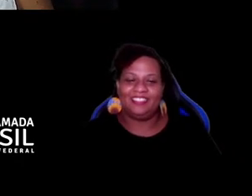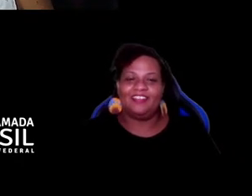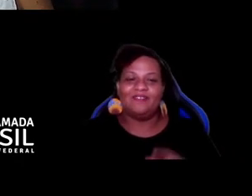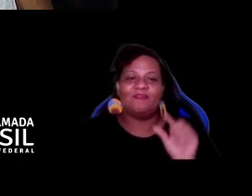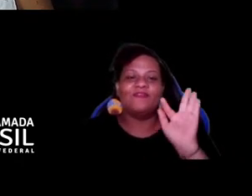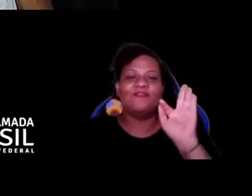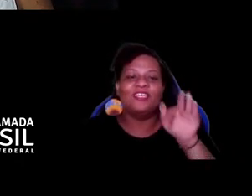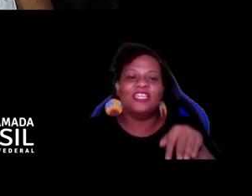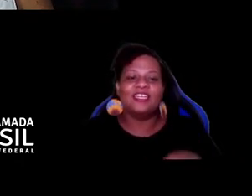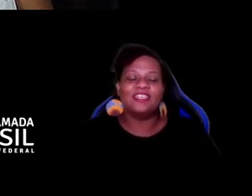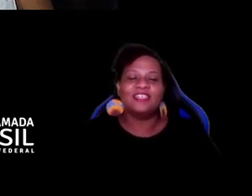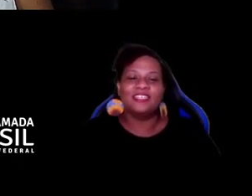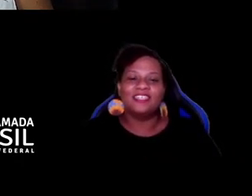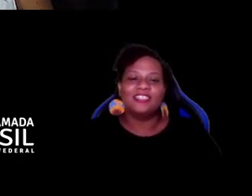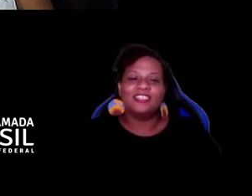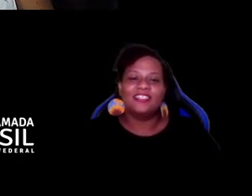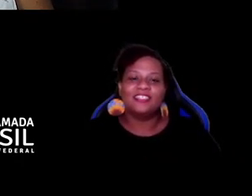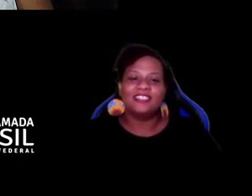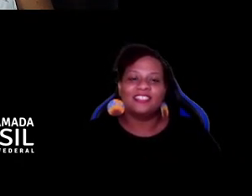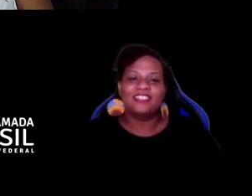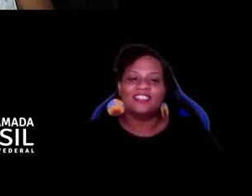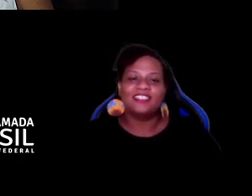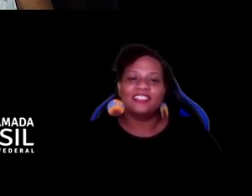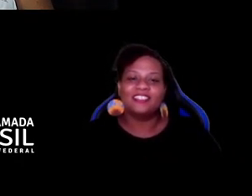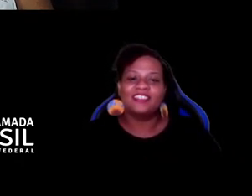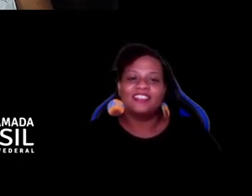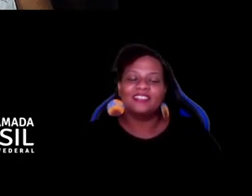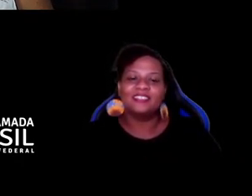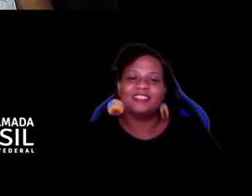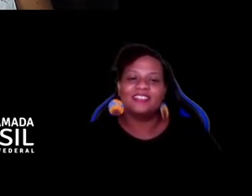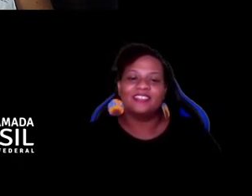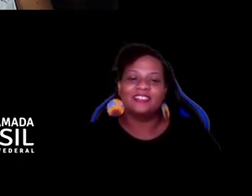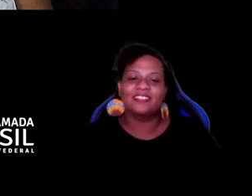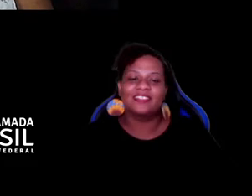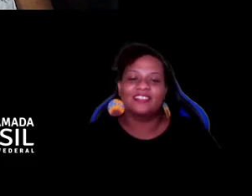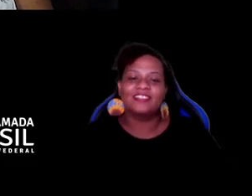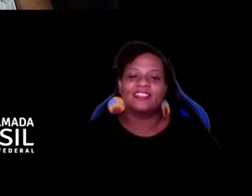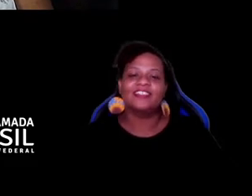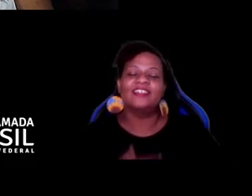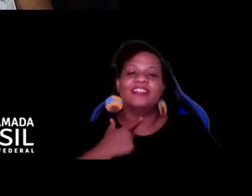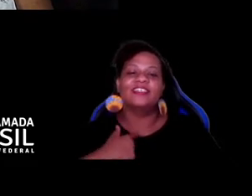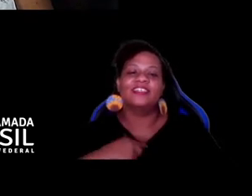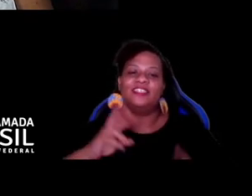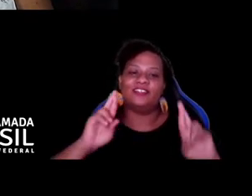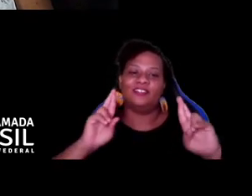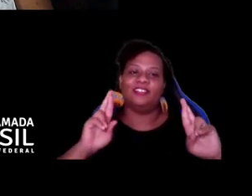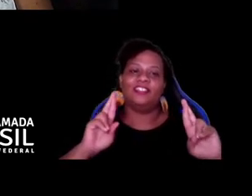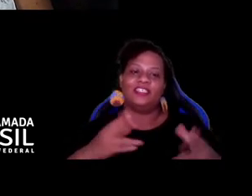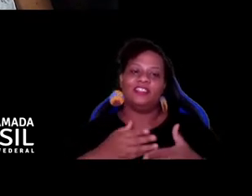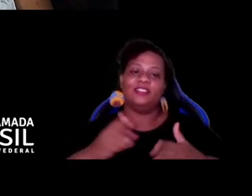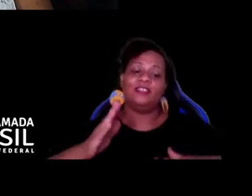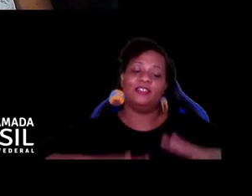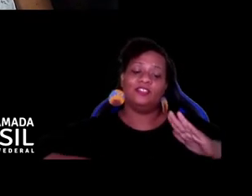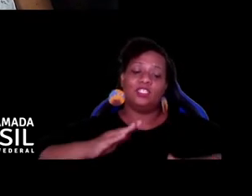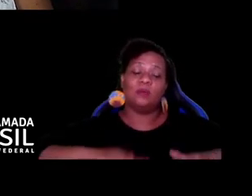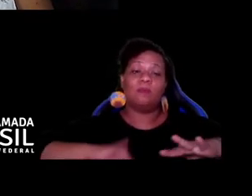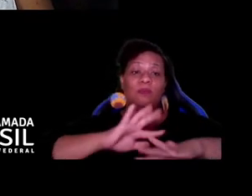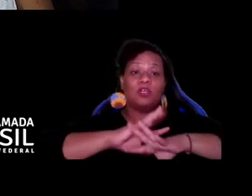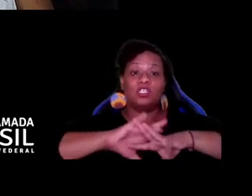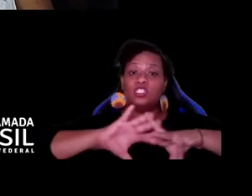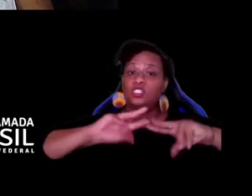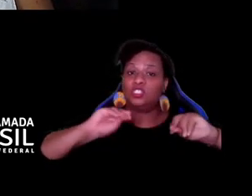finais. eu desejo tambor de cura para todos e para